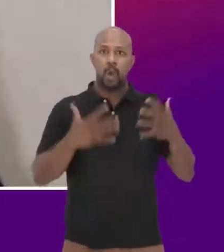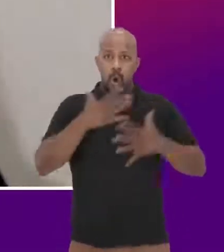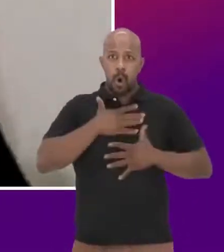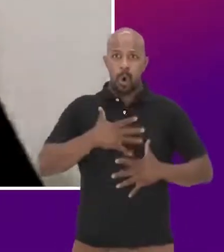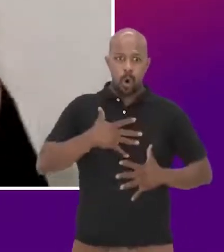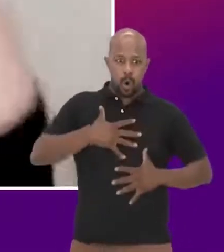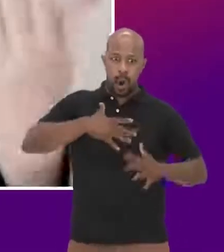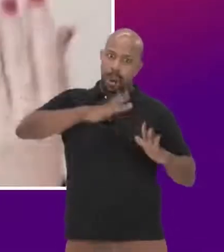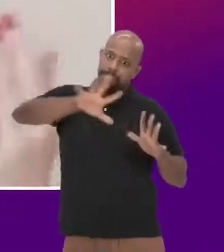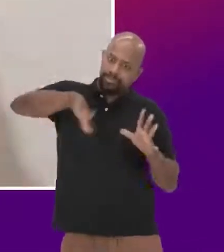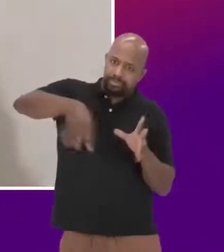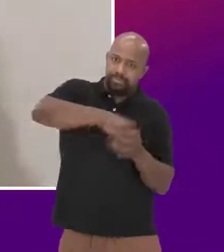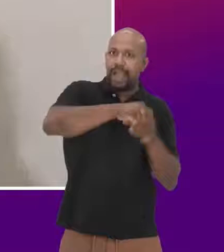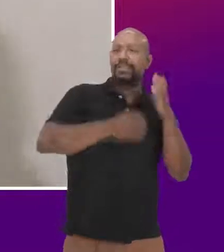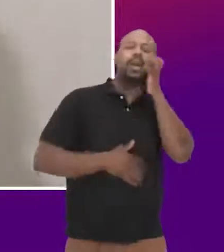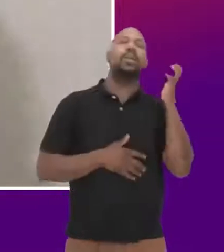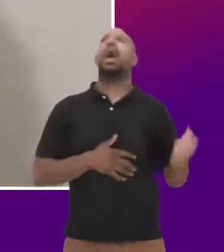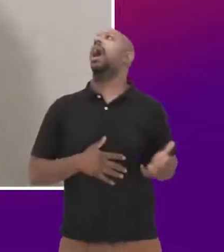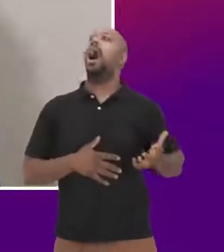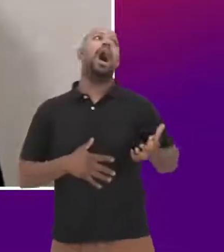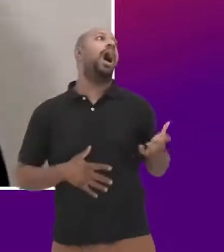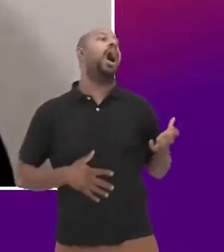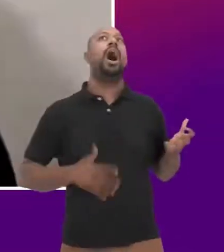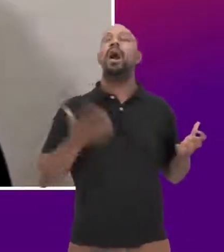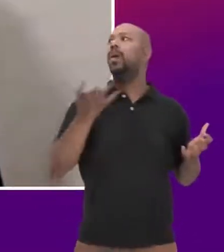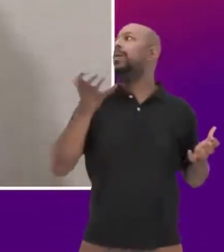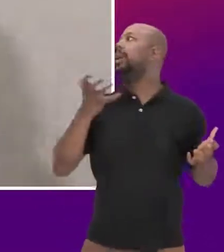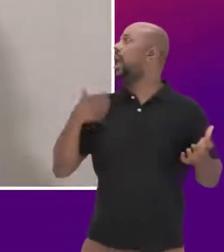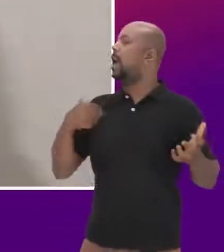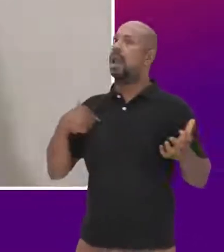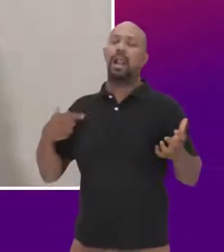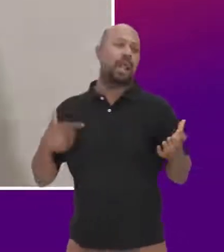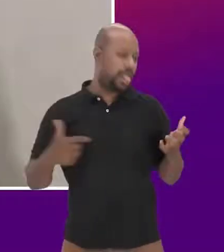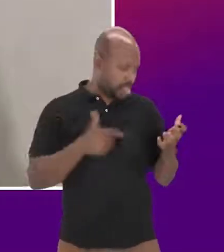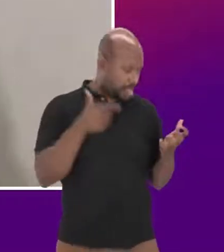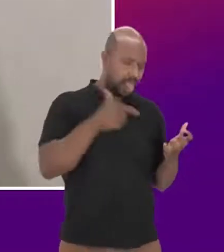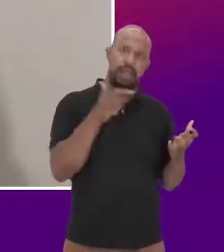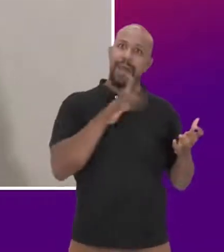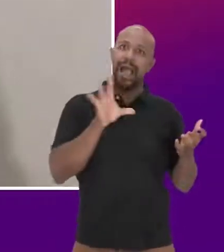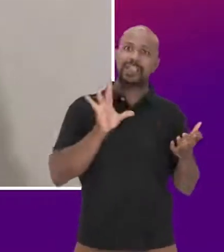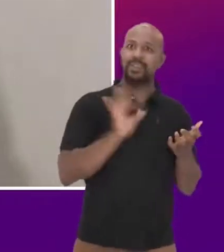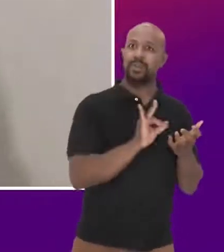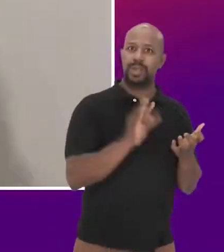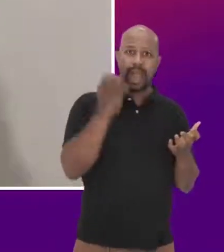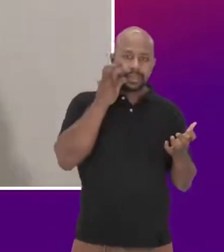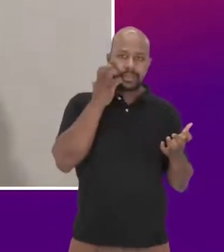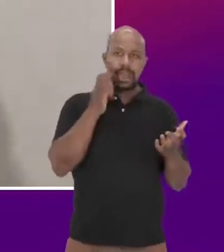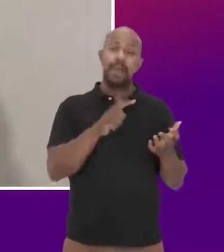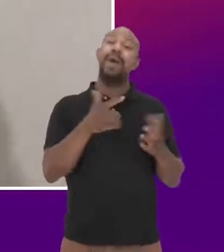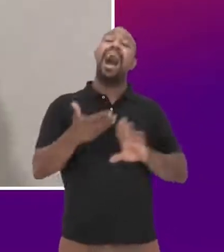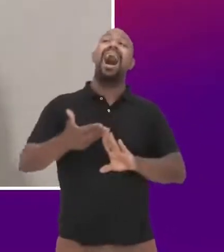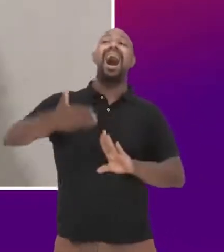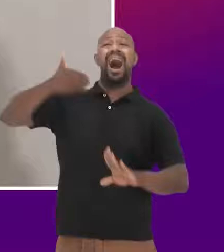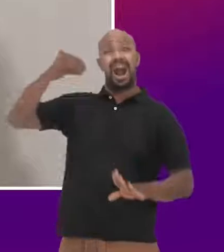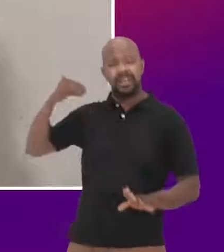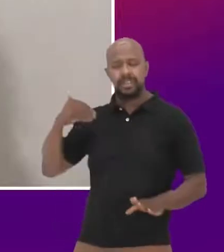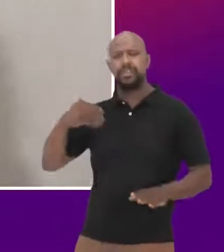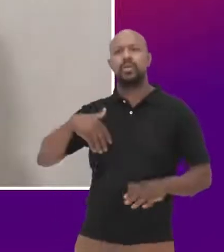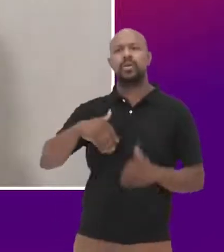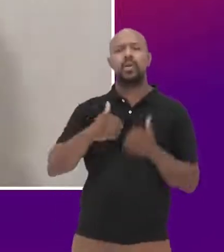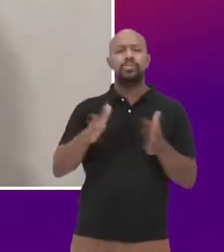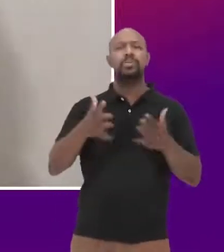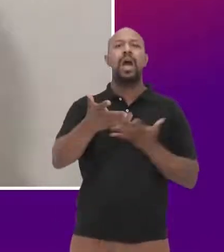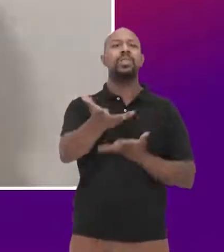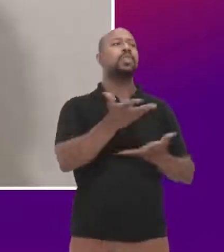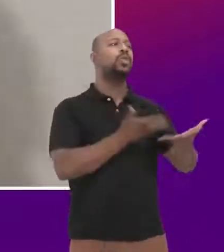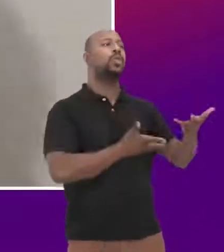corpo, no ser, no que eu quero ser para o outro, né? A gente começou a trocar